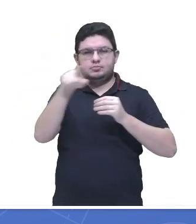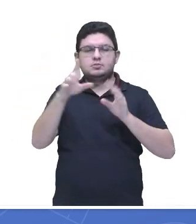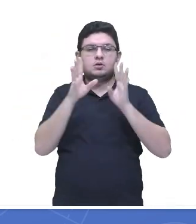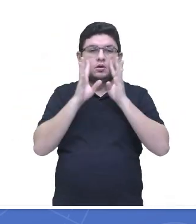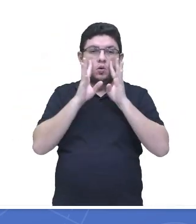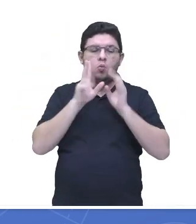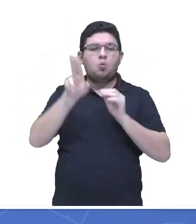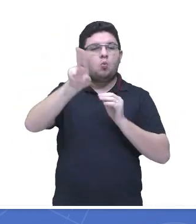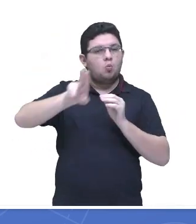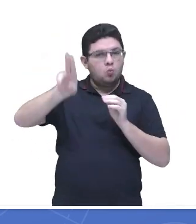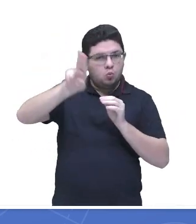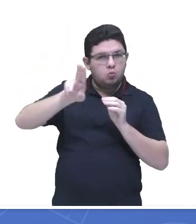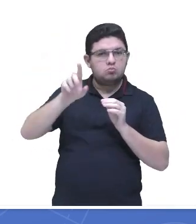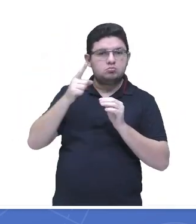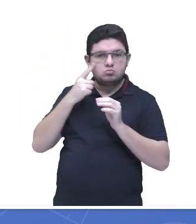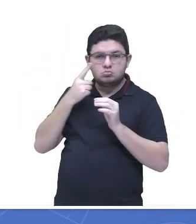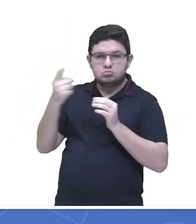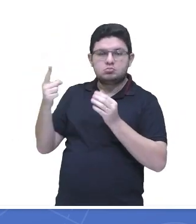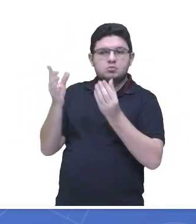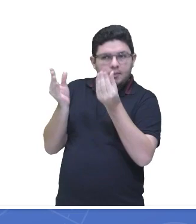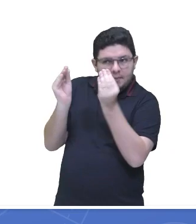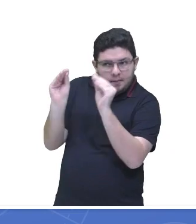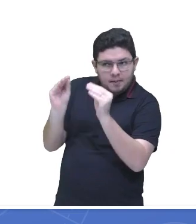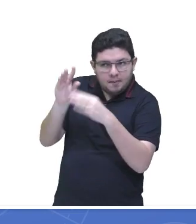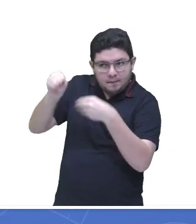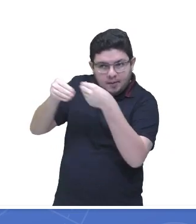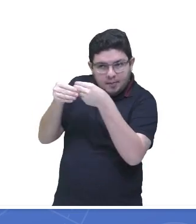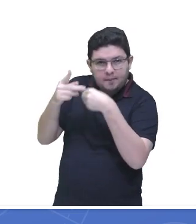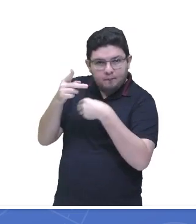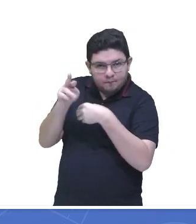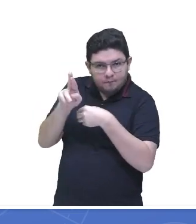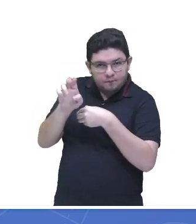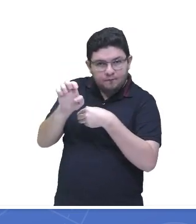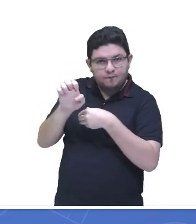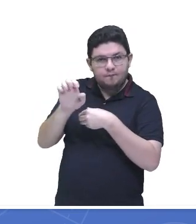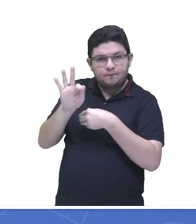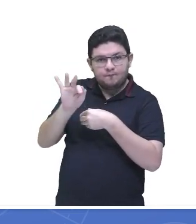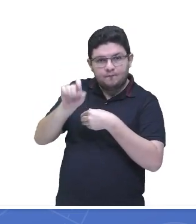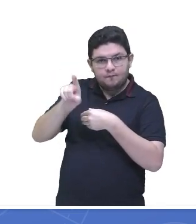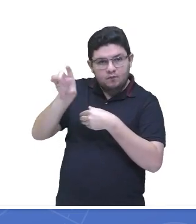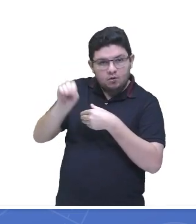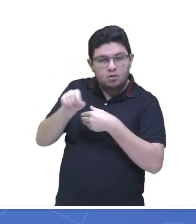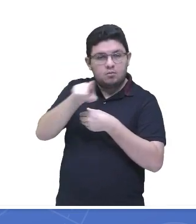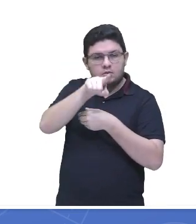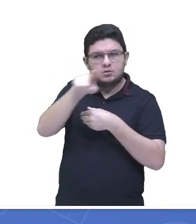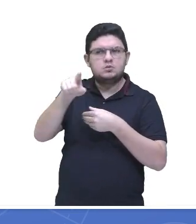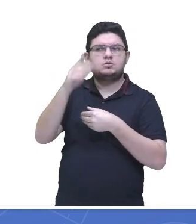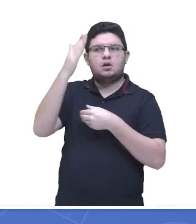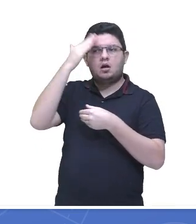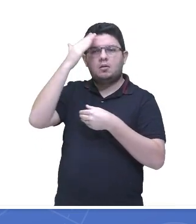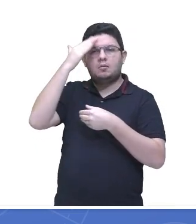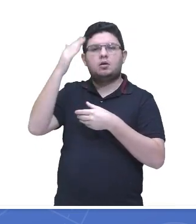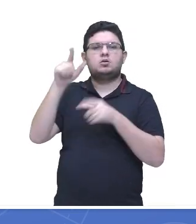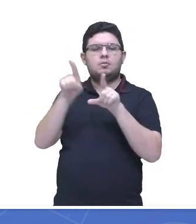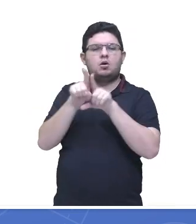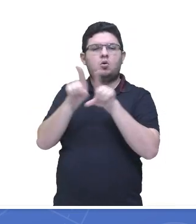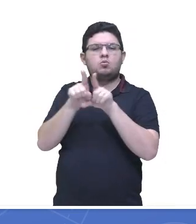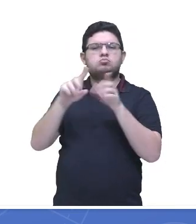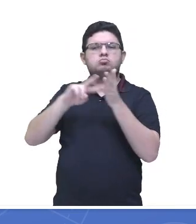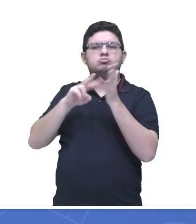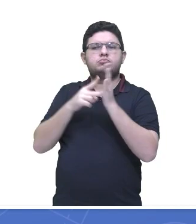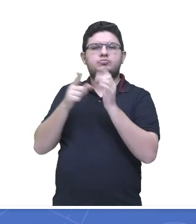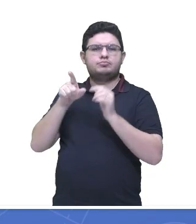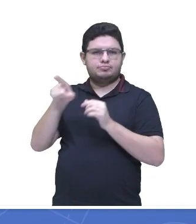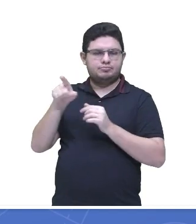desses prefixos para que vocês possam adivinhar, saber o que significa cada palavra a partir da formação dela,